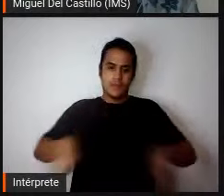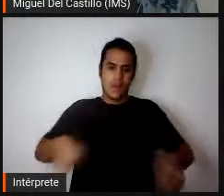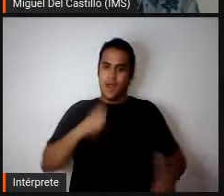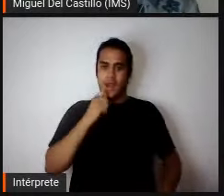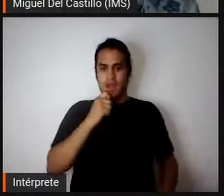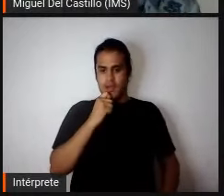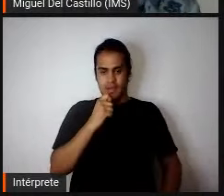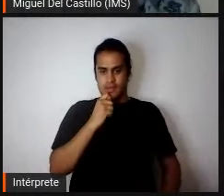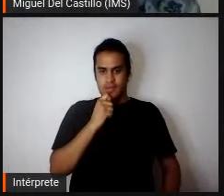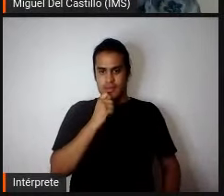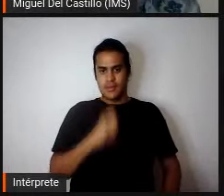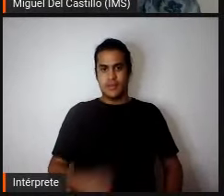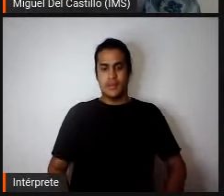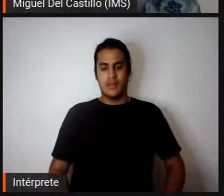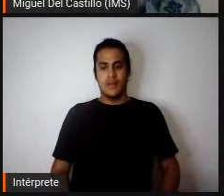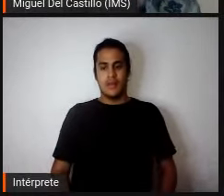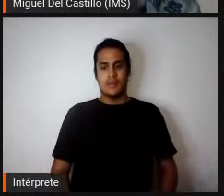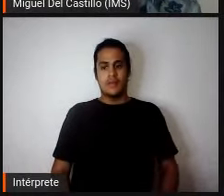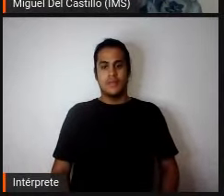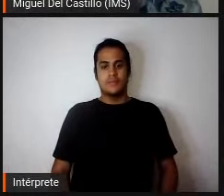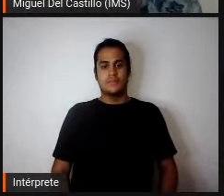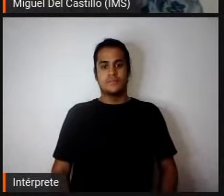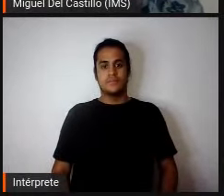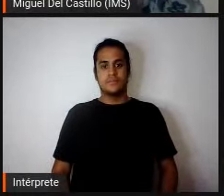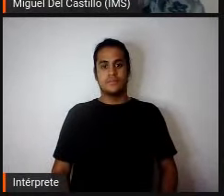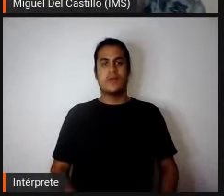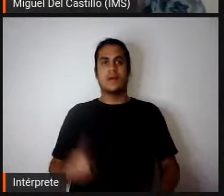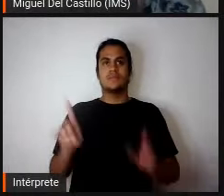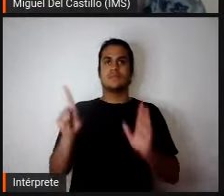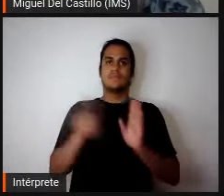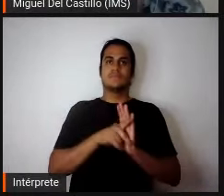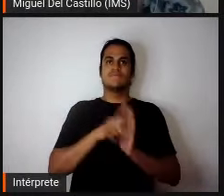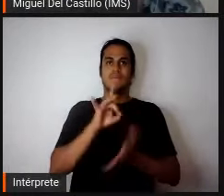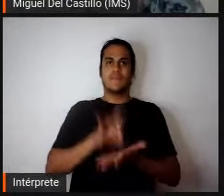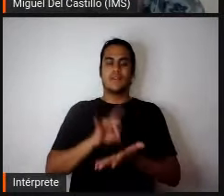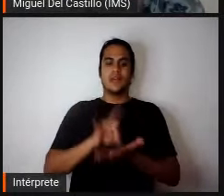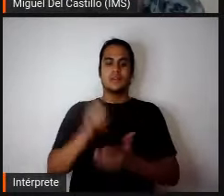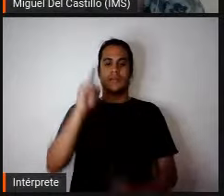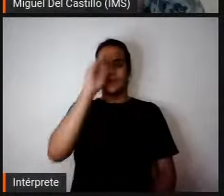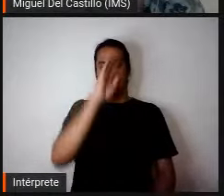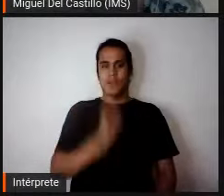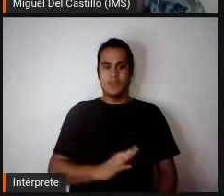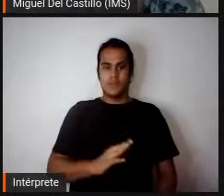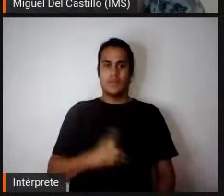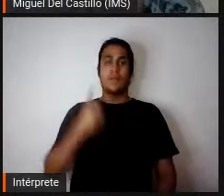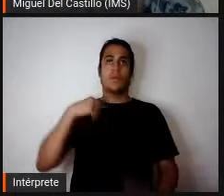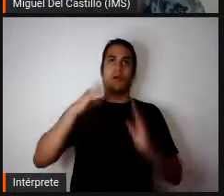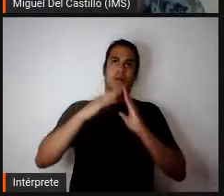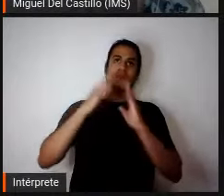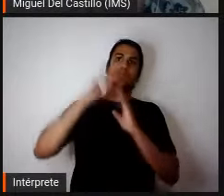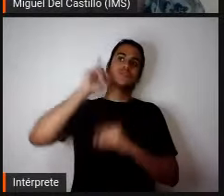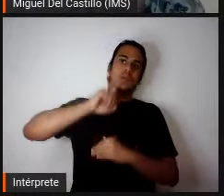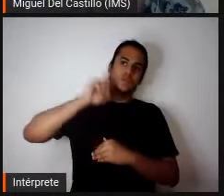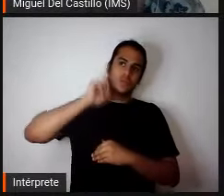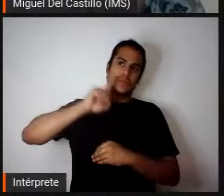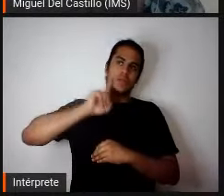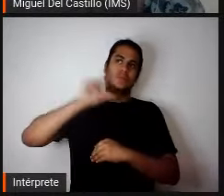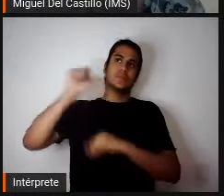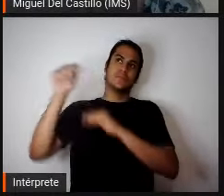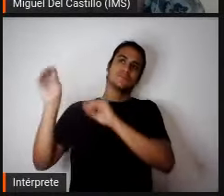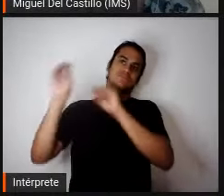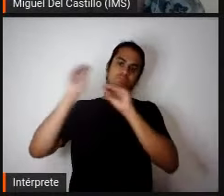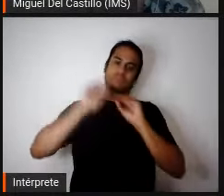viagem, eu fui sair do Brasil e ir morar nos Estados Unidos, acabei voltando.